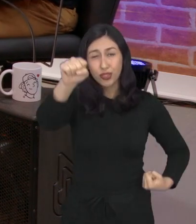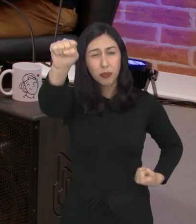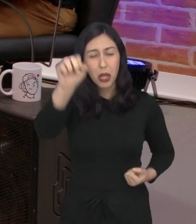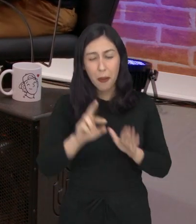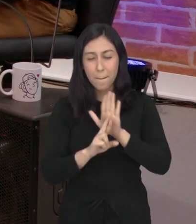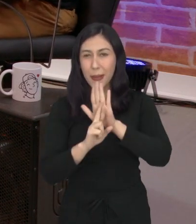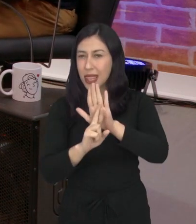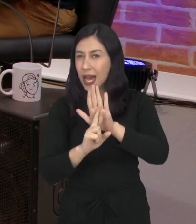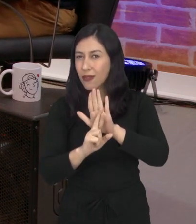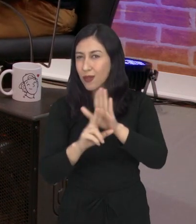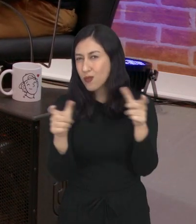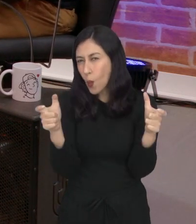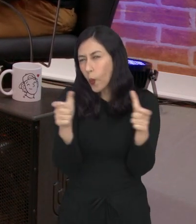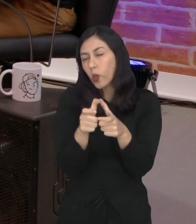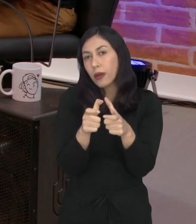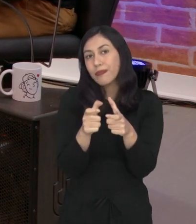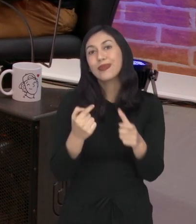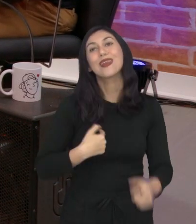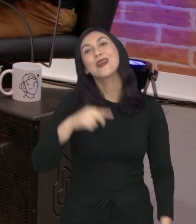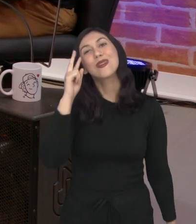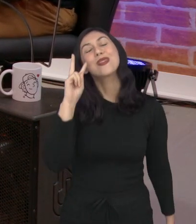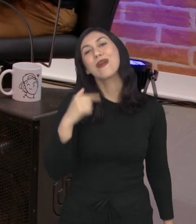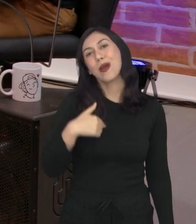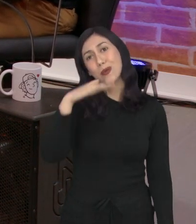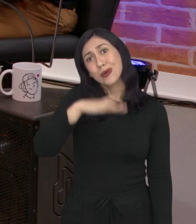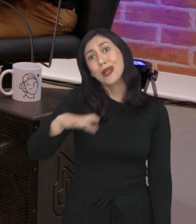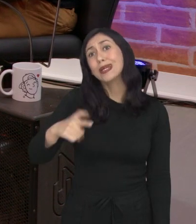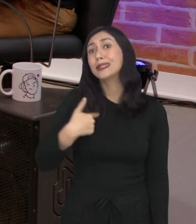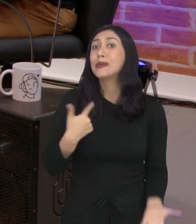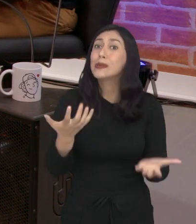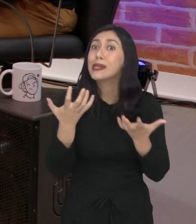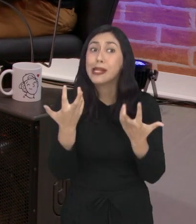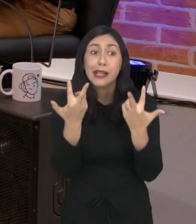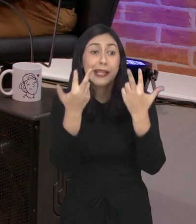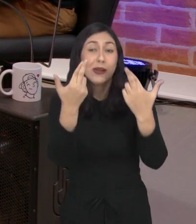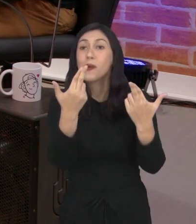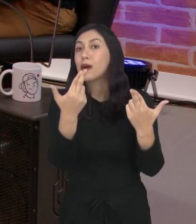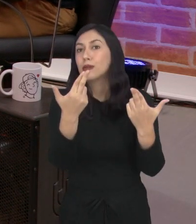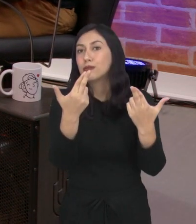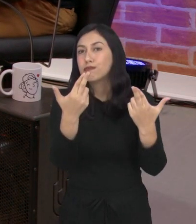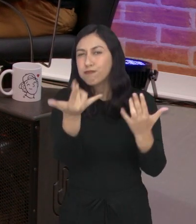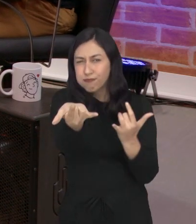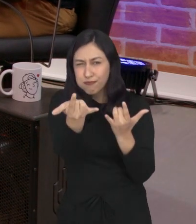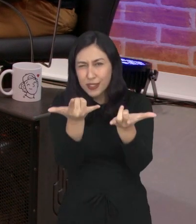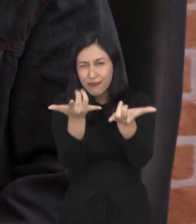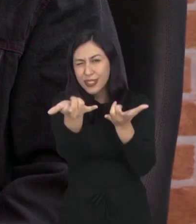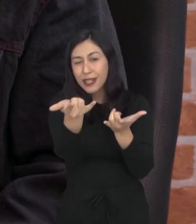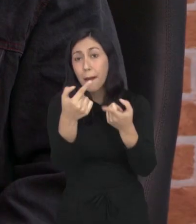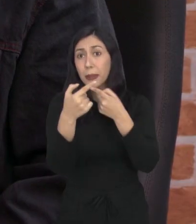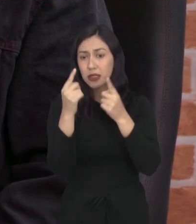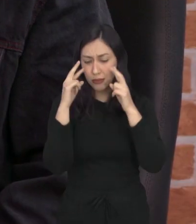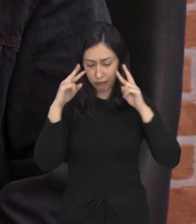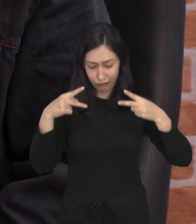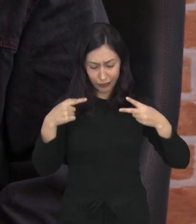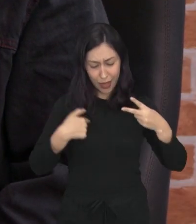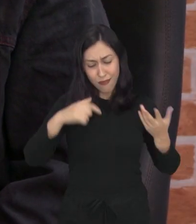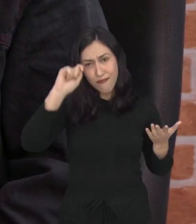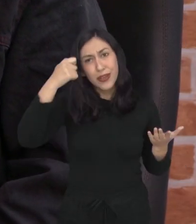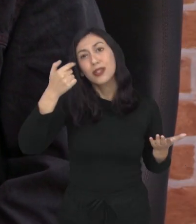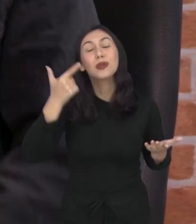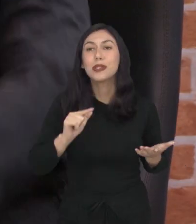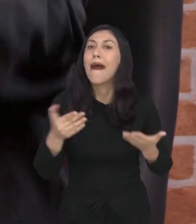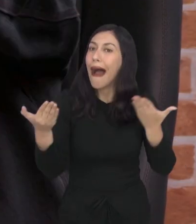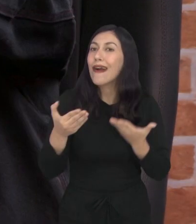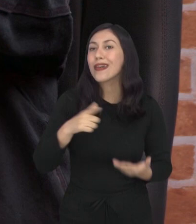dos super-heróis. Então, assim, por exemplo, eu lembro quando eu era pequenininho, eu queria muito ser o Homem-Aranha e falava que eu não podia,